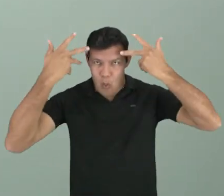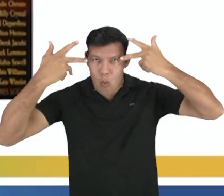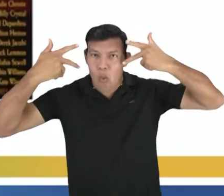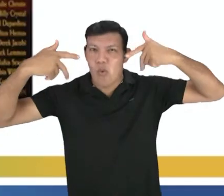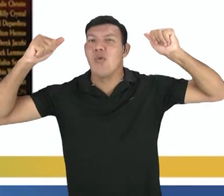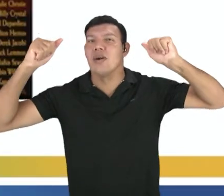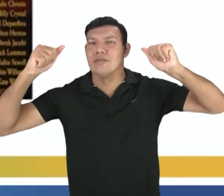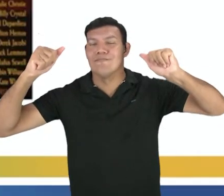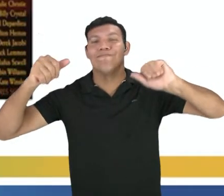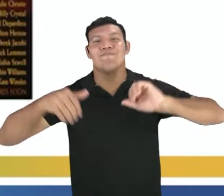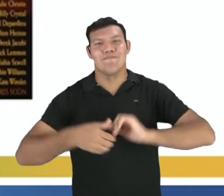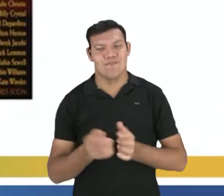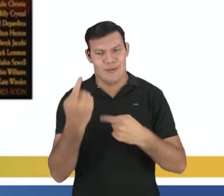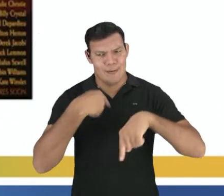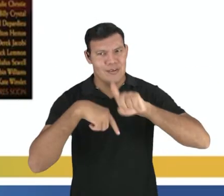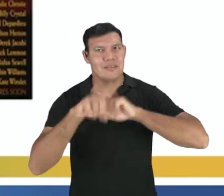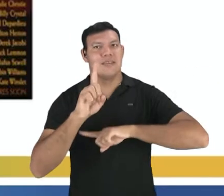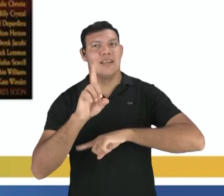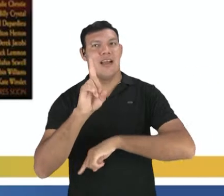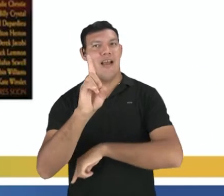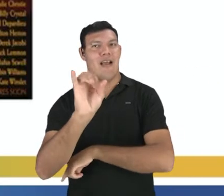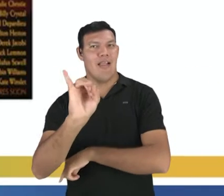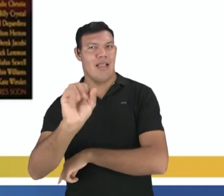maiores sucessos da Disney, também